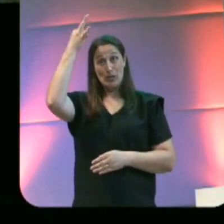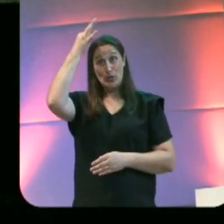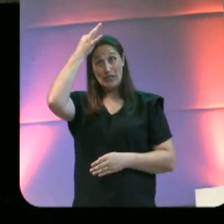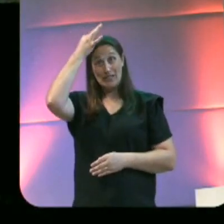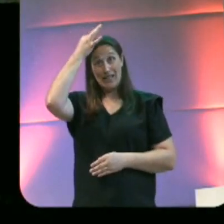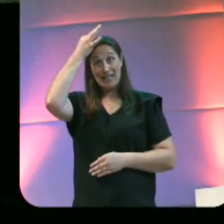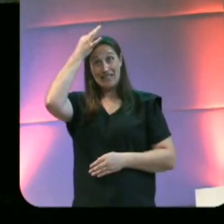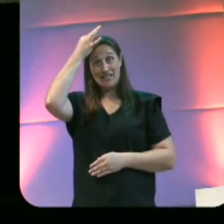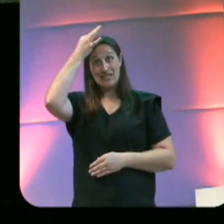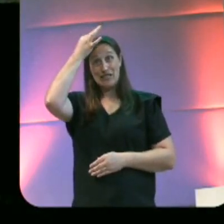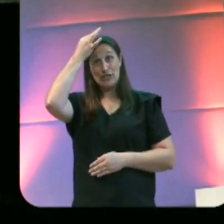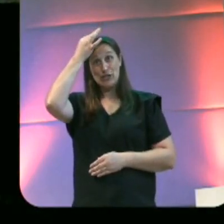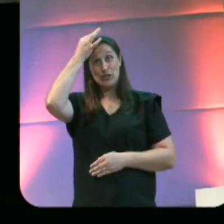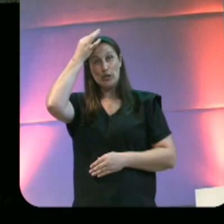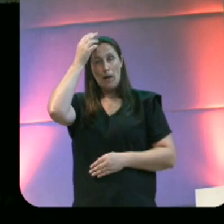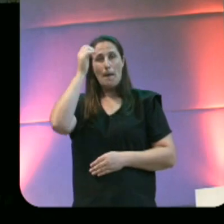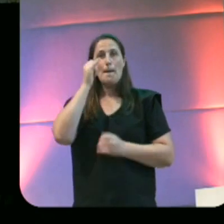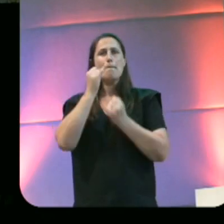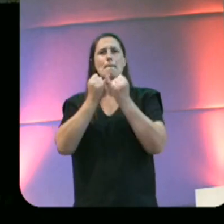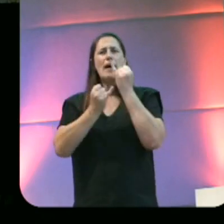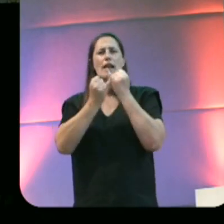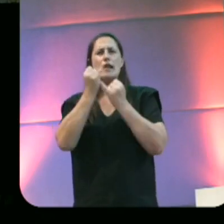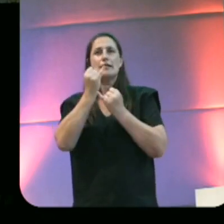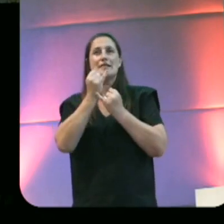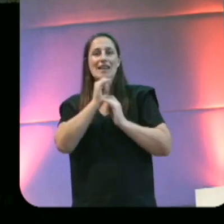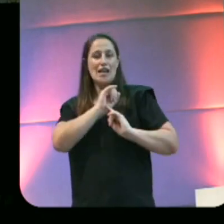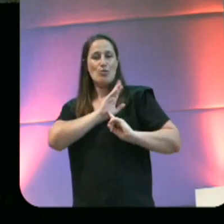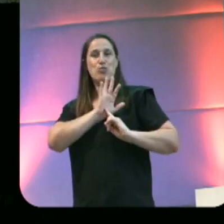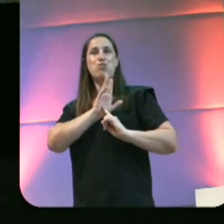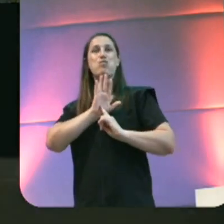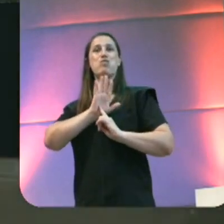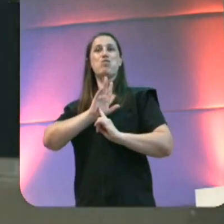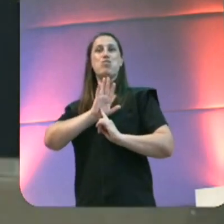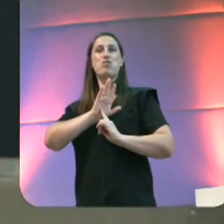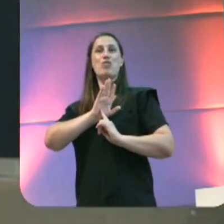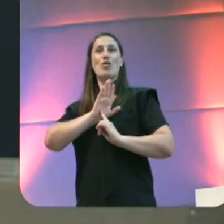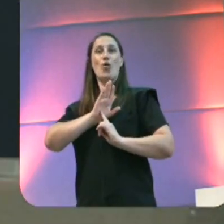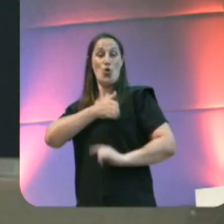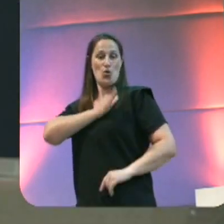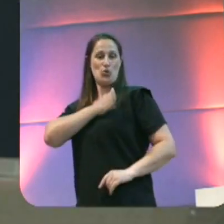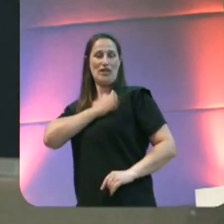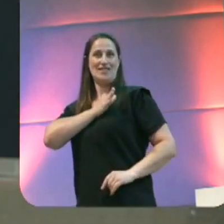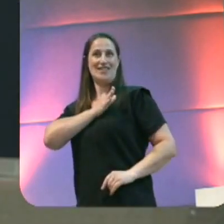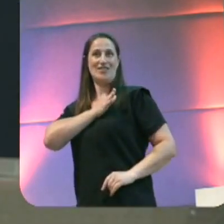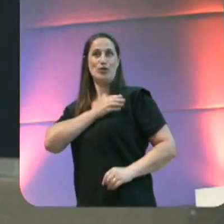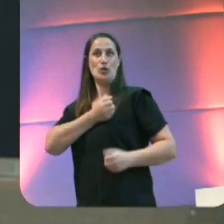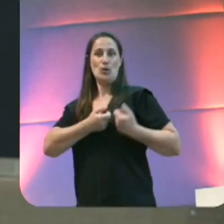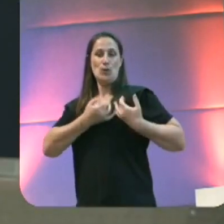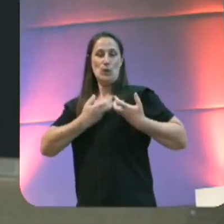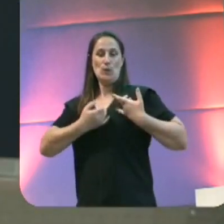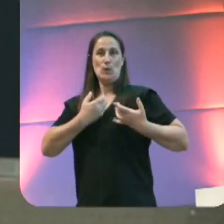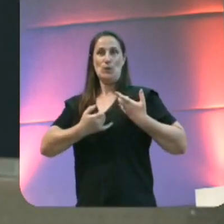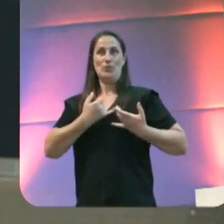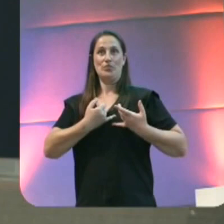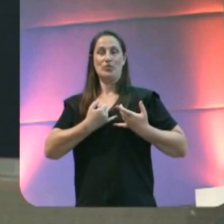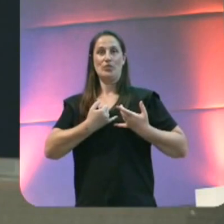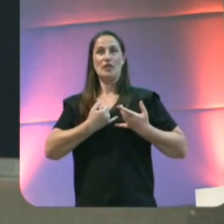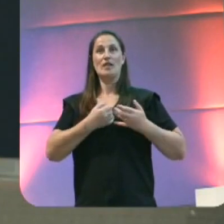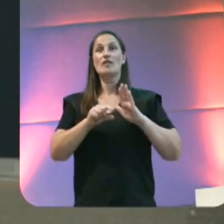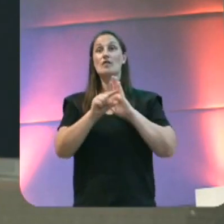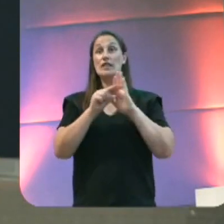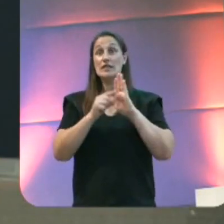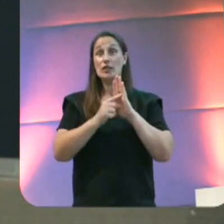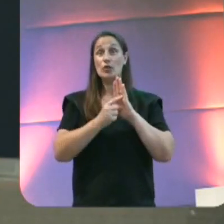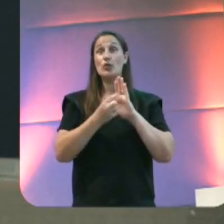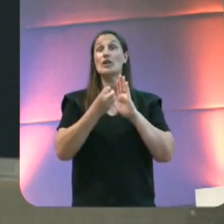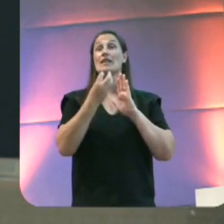primeira lição que eu queria destacar aqui, aparece nos versículos 3 e no verso 8, onde